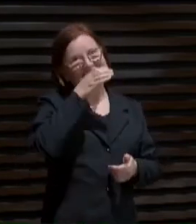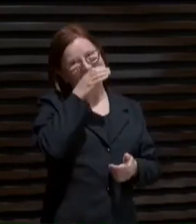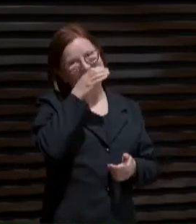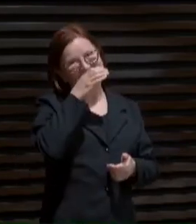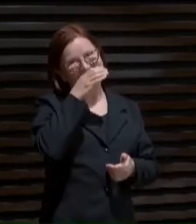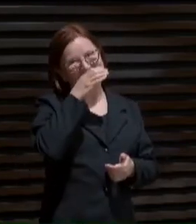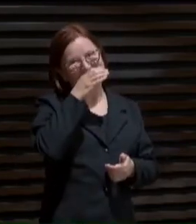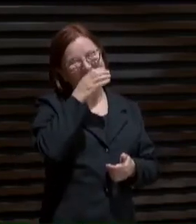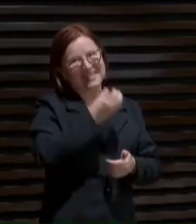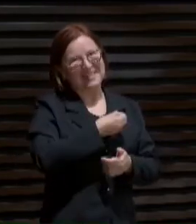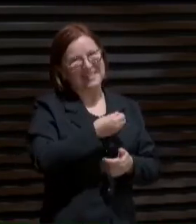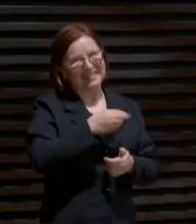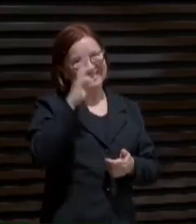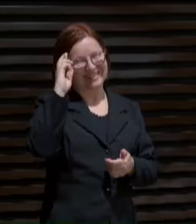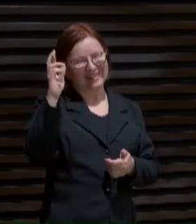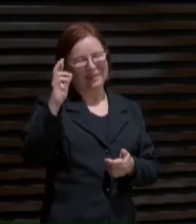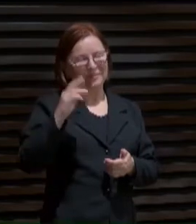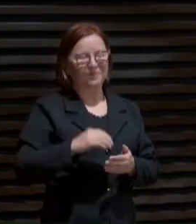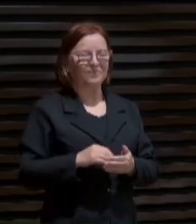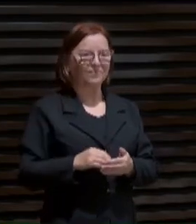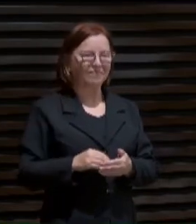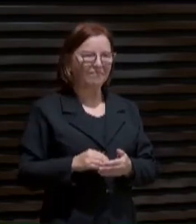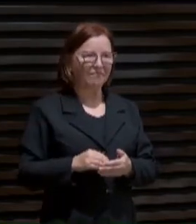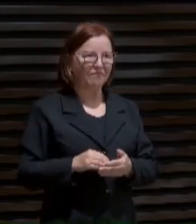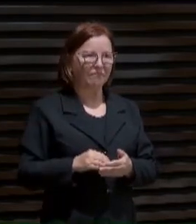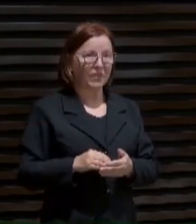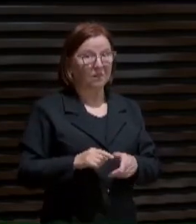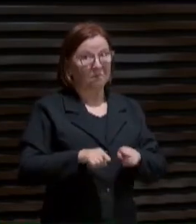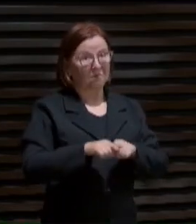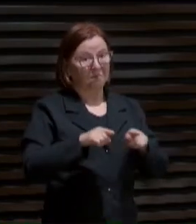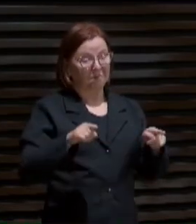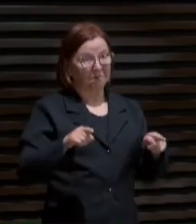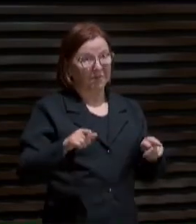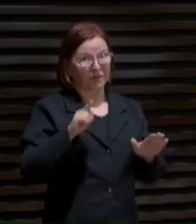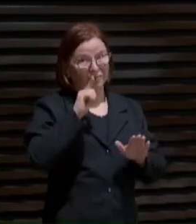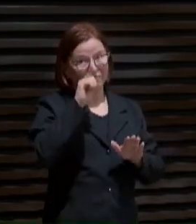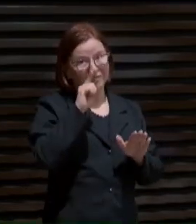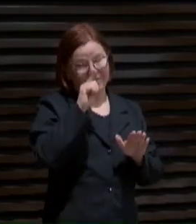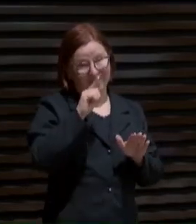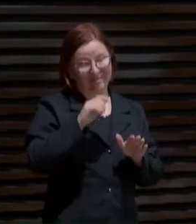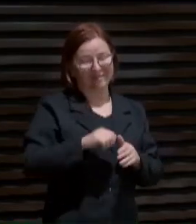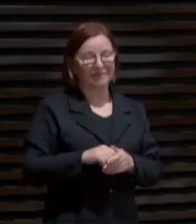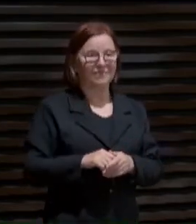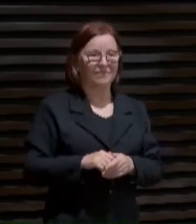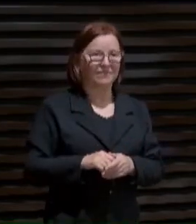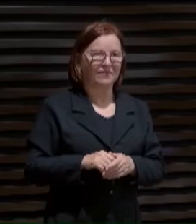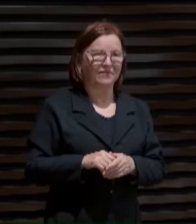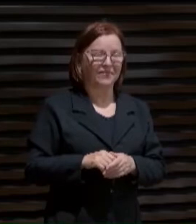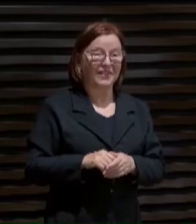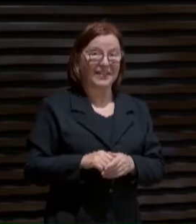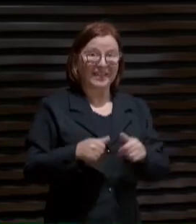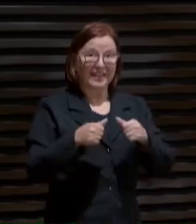mas que nós estamos sujeitos a beber de outros lugares e aí que vem a questão central do nosso